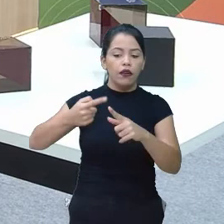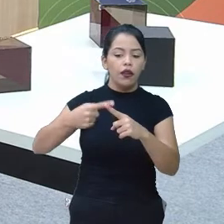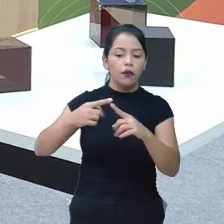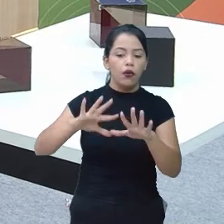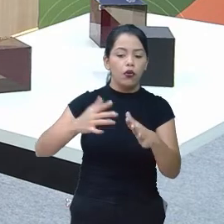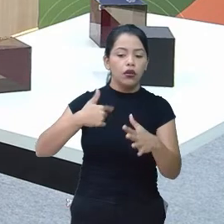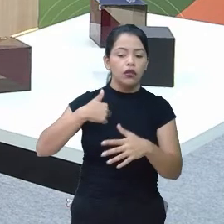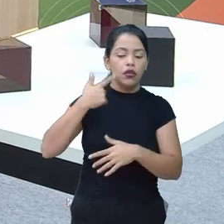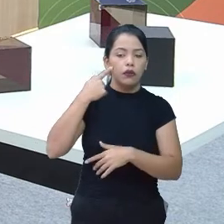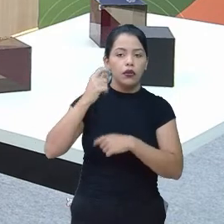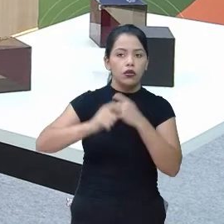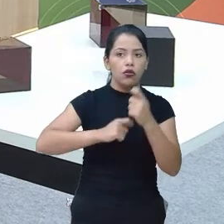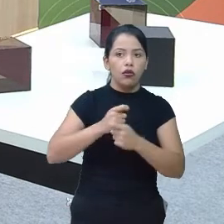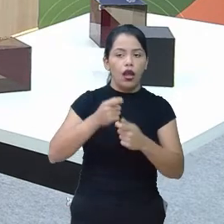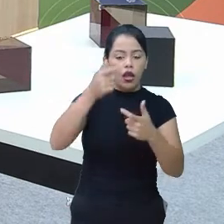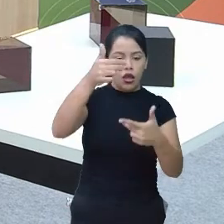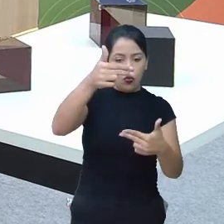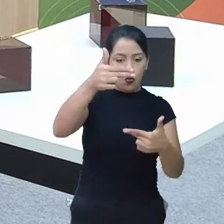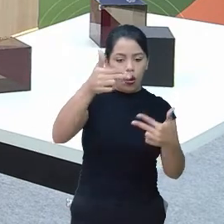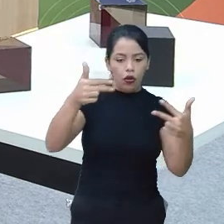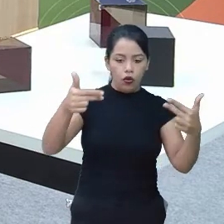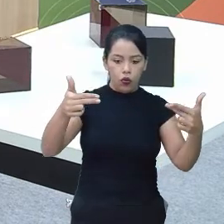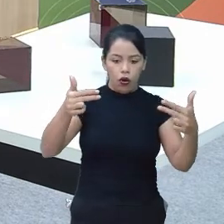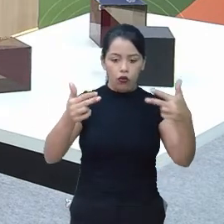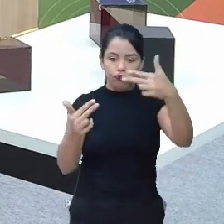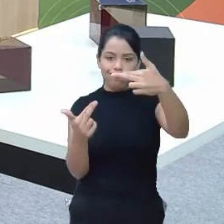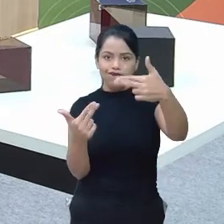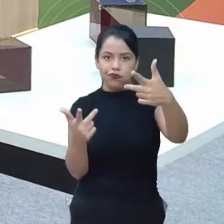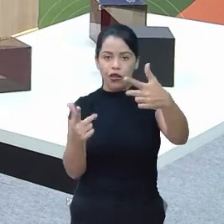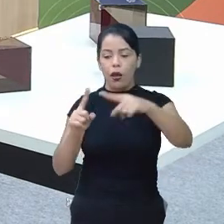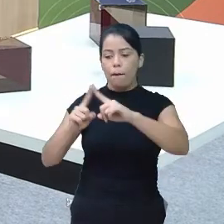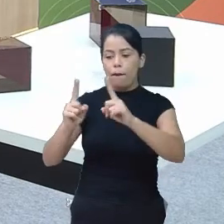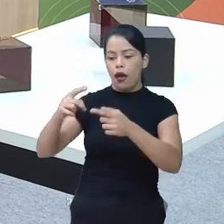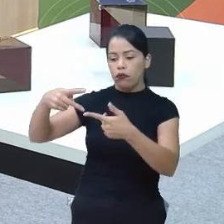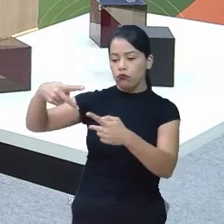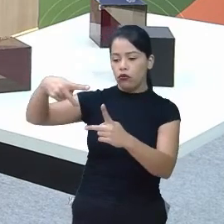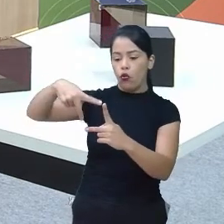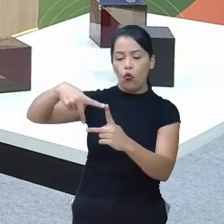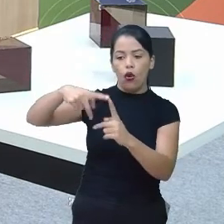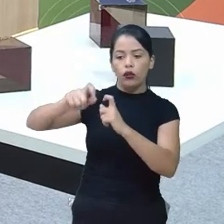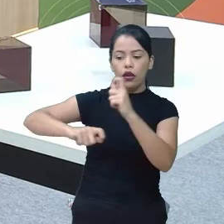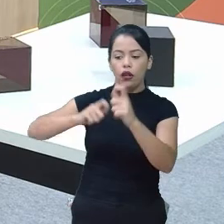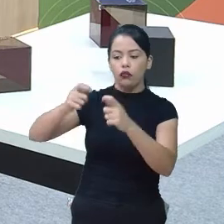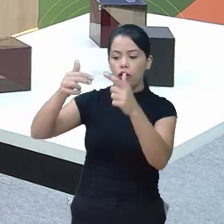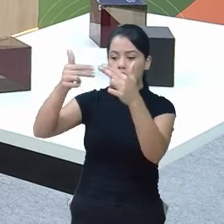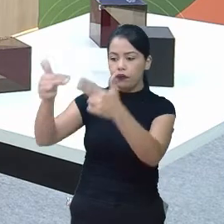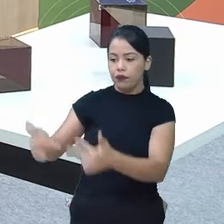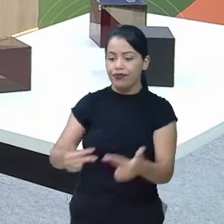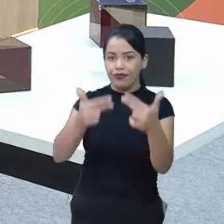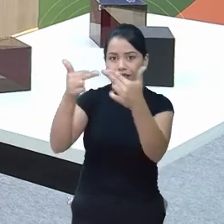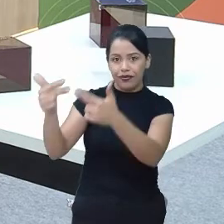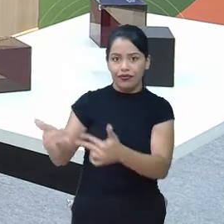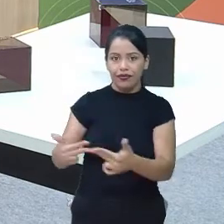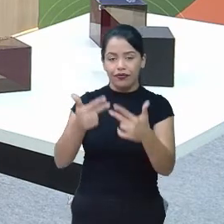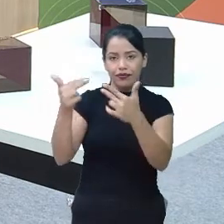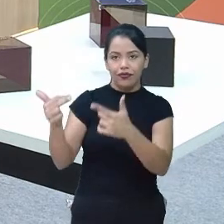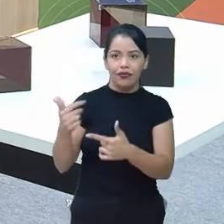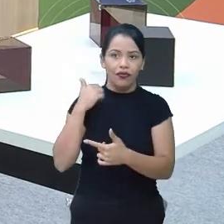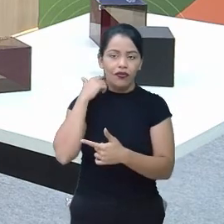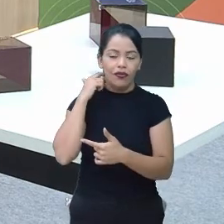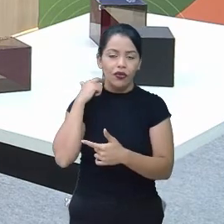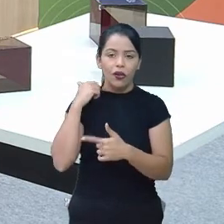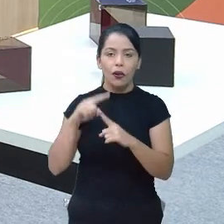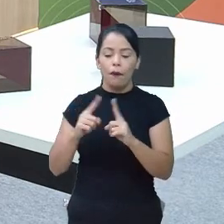gente já pense nessa forma definida, inclusive com todos os lados idênticos. Mas ter ou não lados idênticos